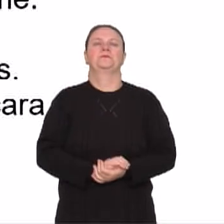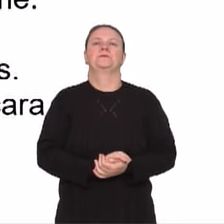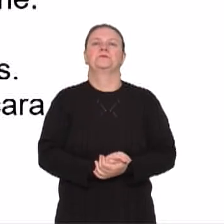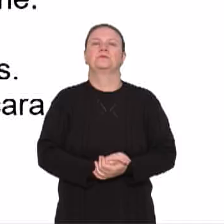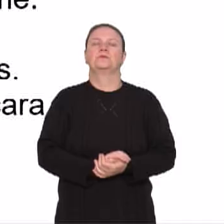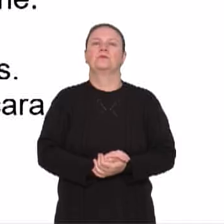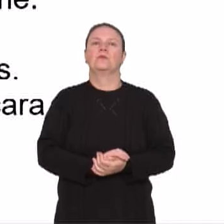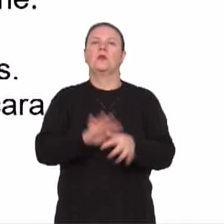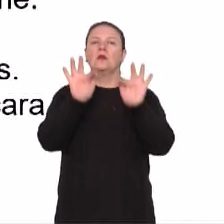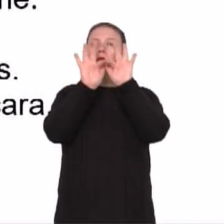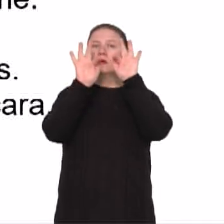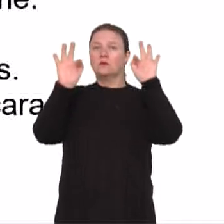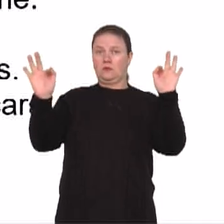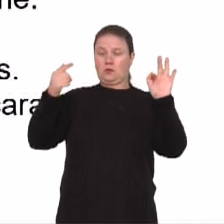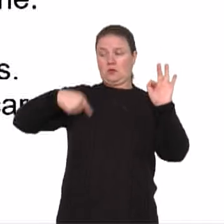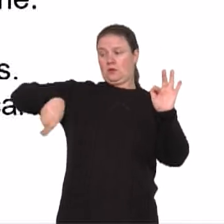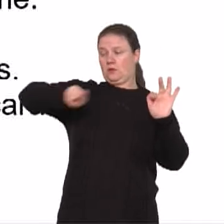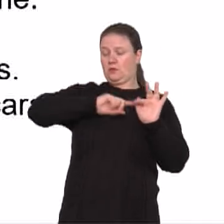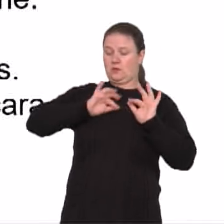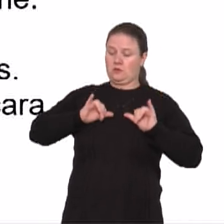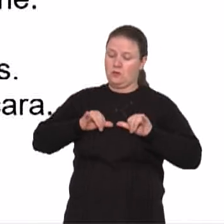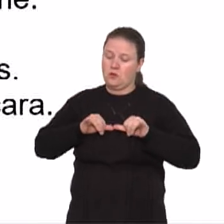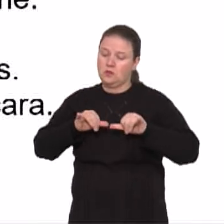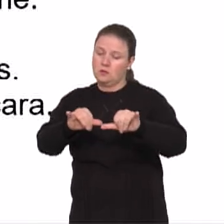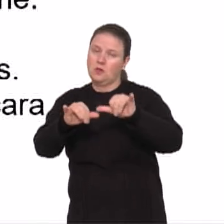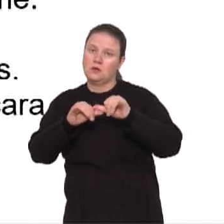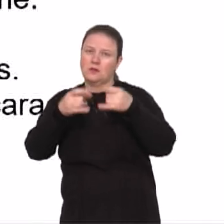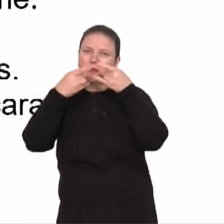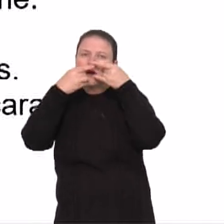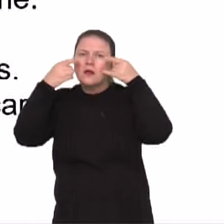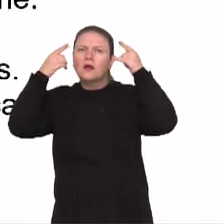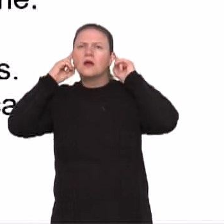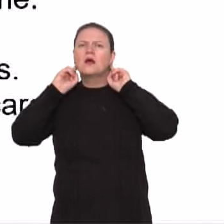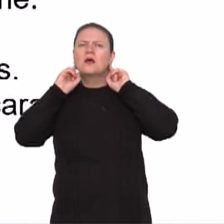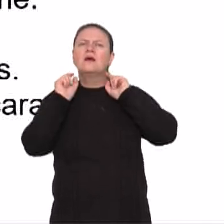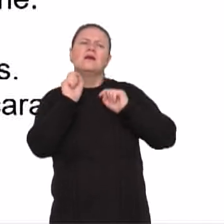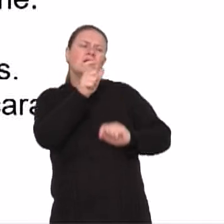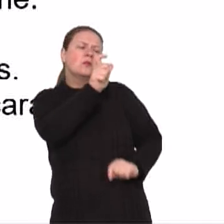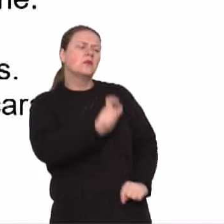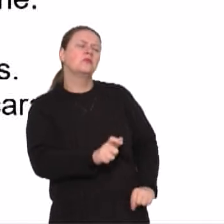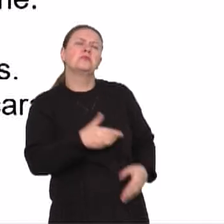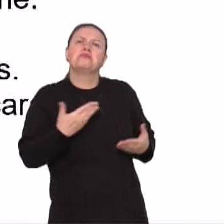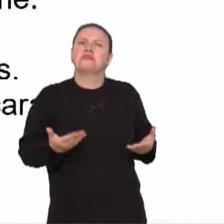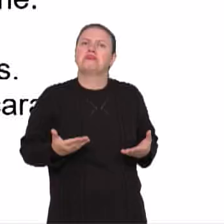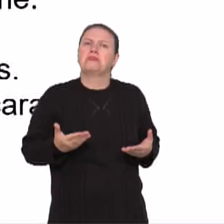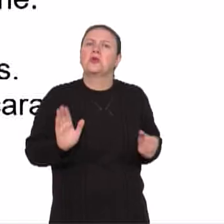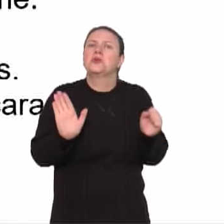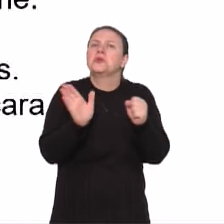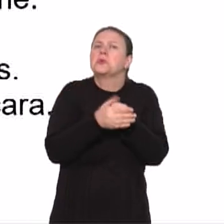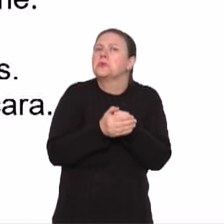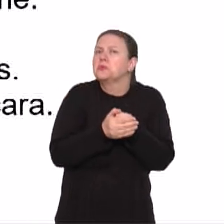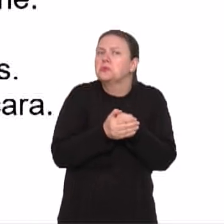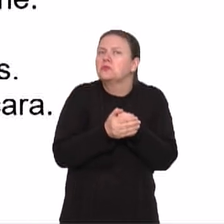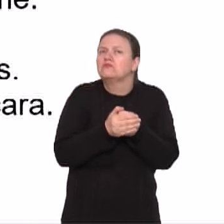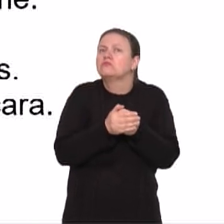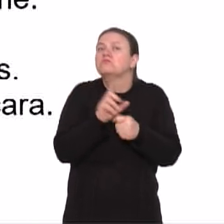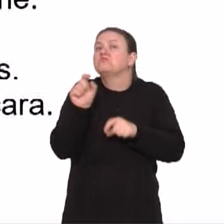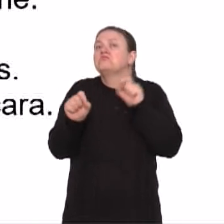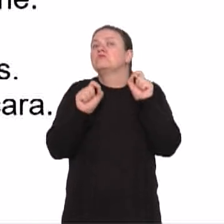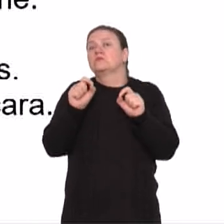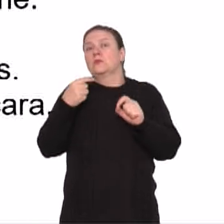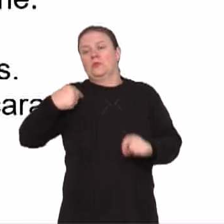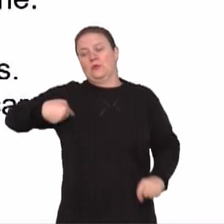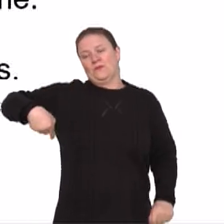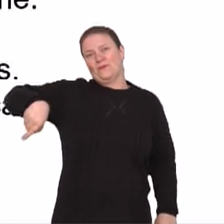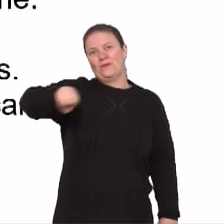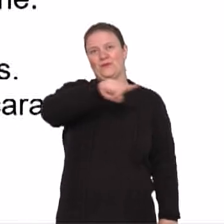frase, fomos ao supermercado de máscara, eu pergunto quem fomos, para descobrir o sujeito. Só que o sujeito não está explícito e eu sei que é